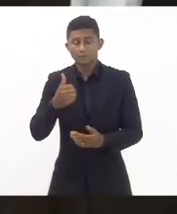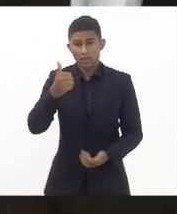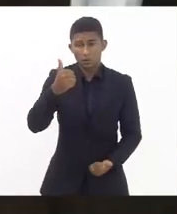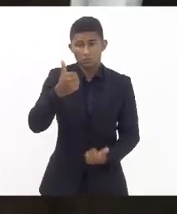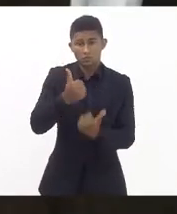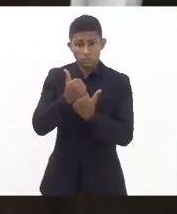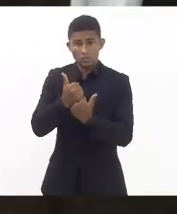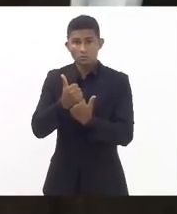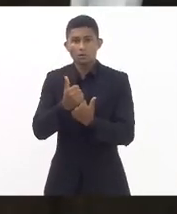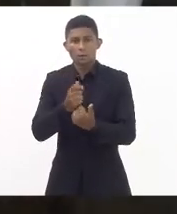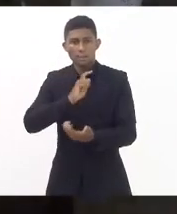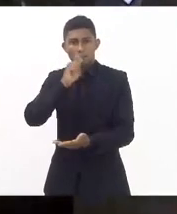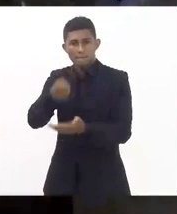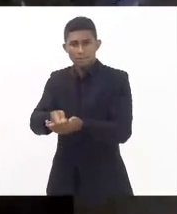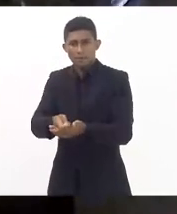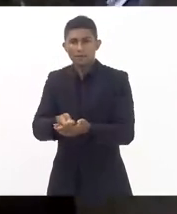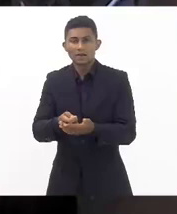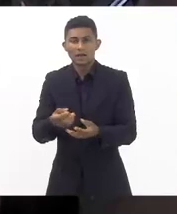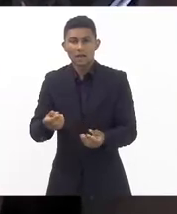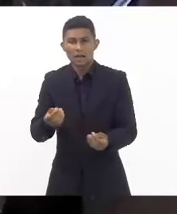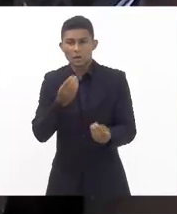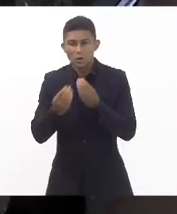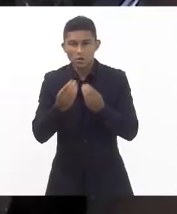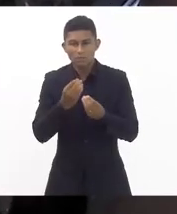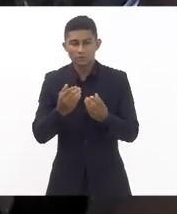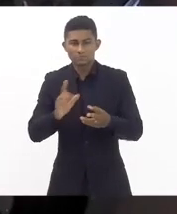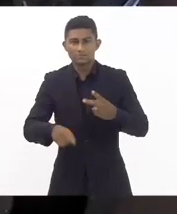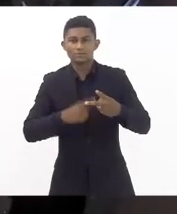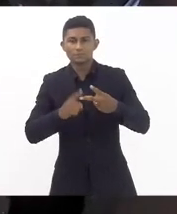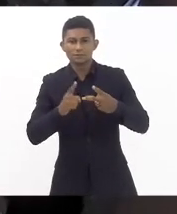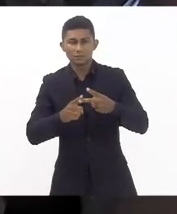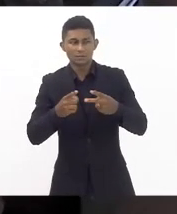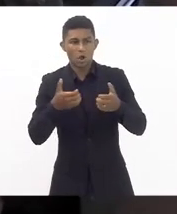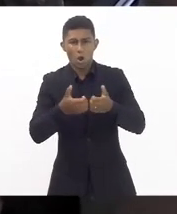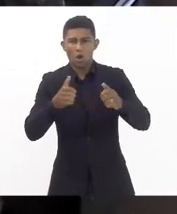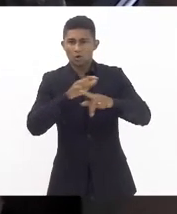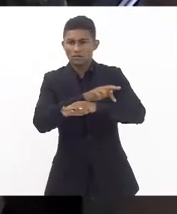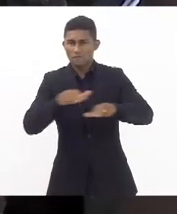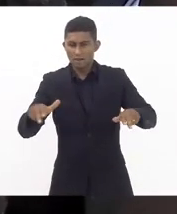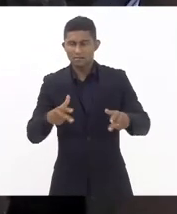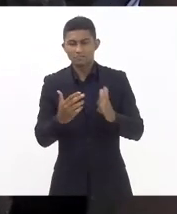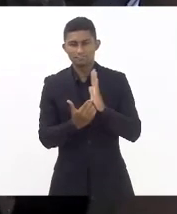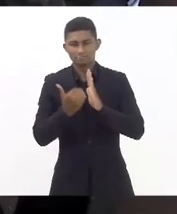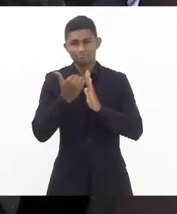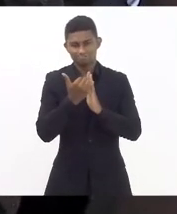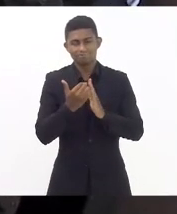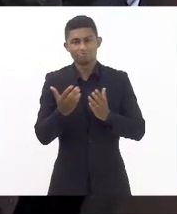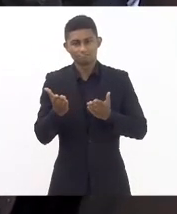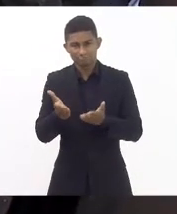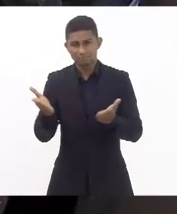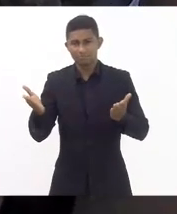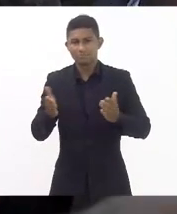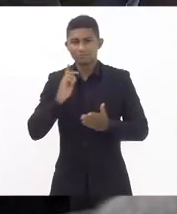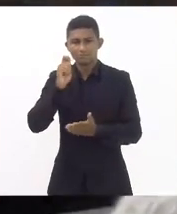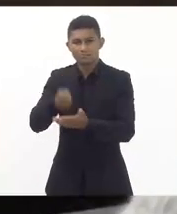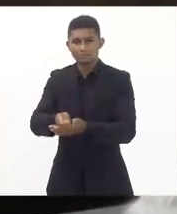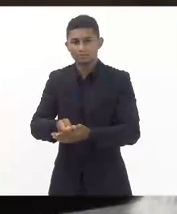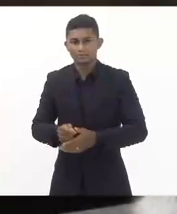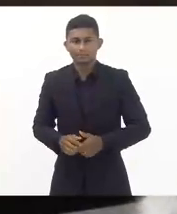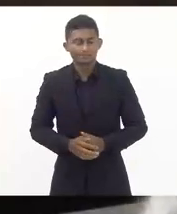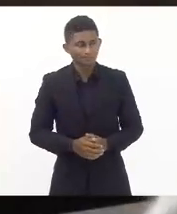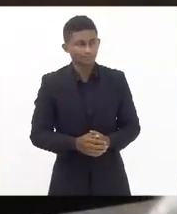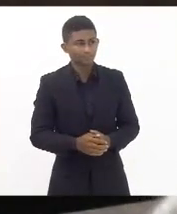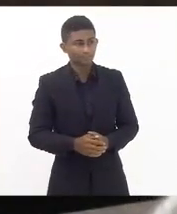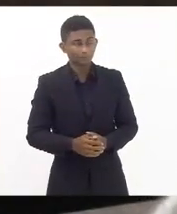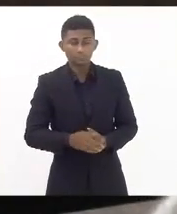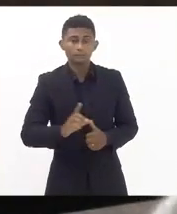policiais civis. Deputado Márcio Pacheco, seguida Valdec e enfermeira. Senhor presidente, em primeiro